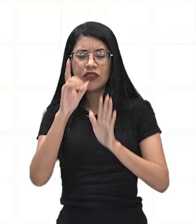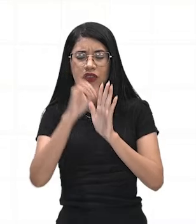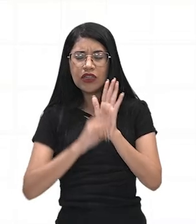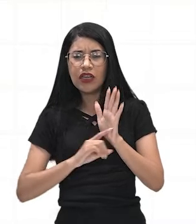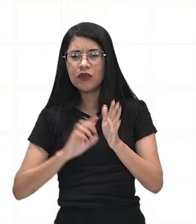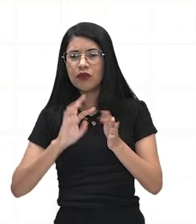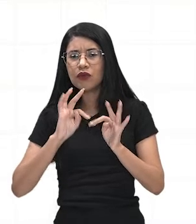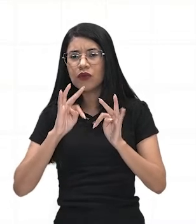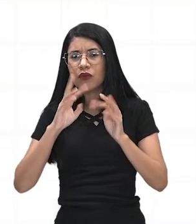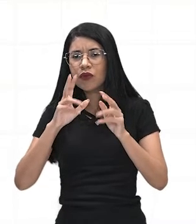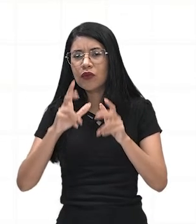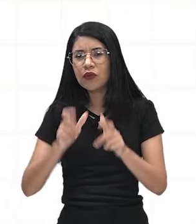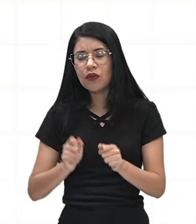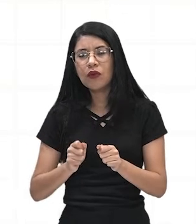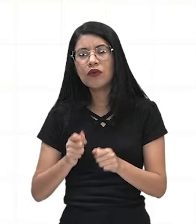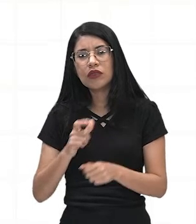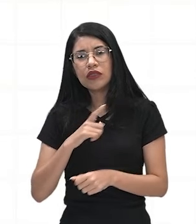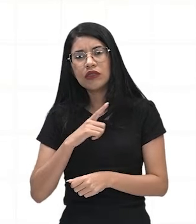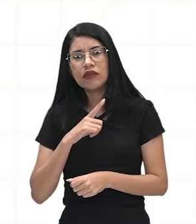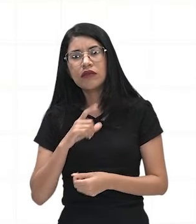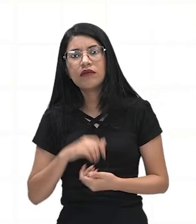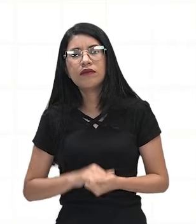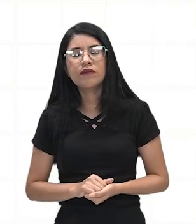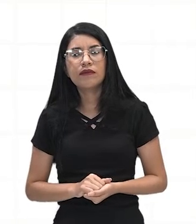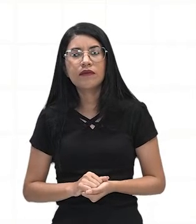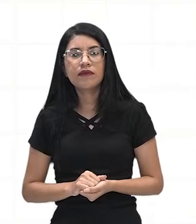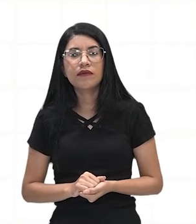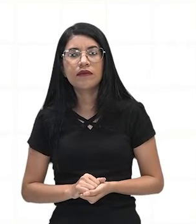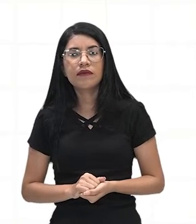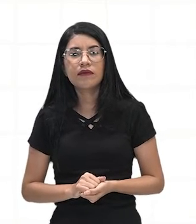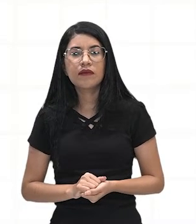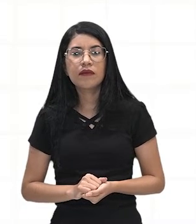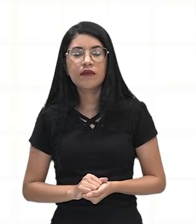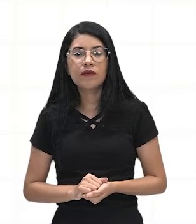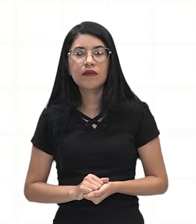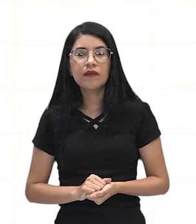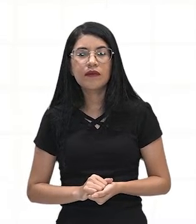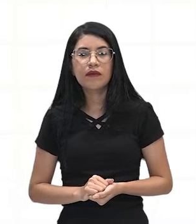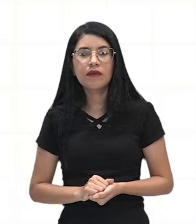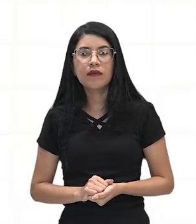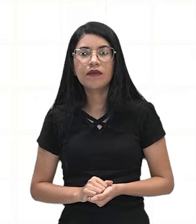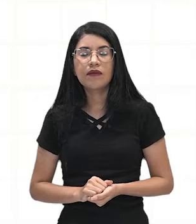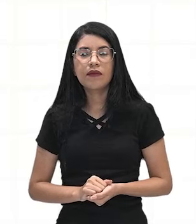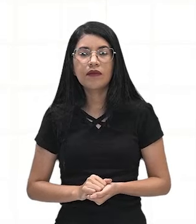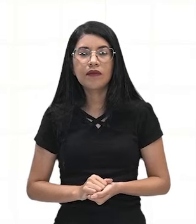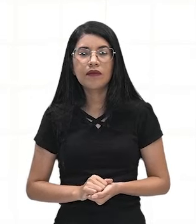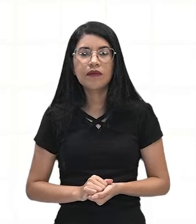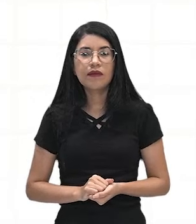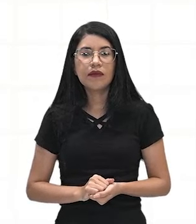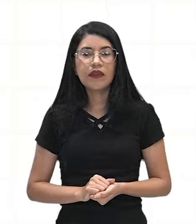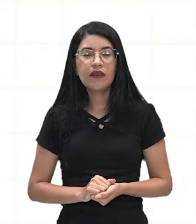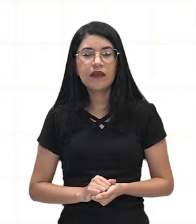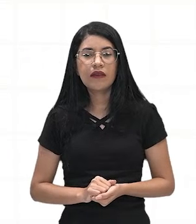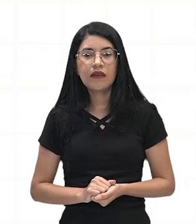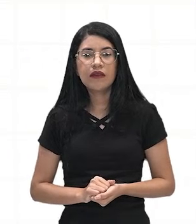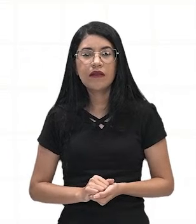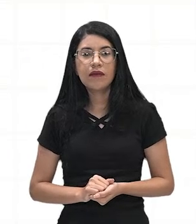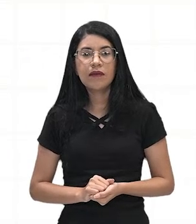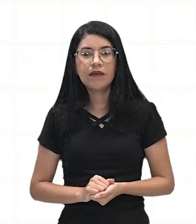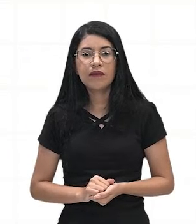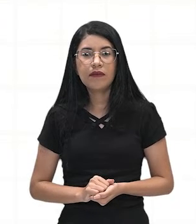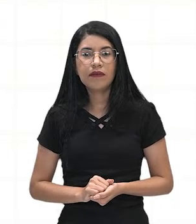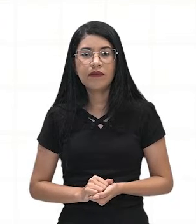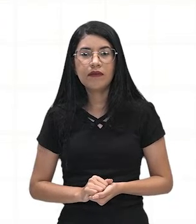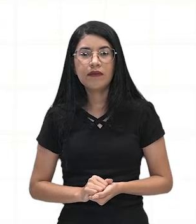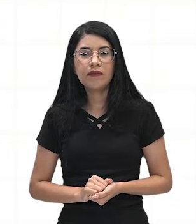direitos que isso envolvia, tá? Só podia isso a mulher grega que vinha ali de uma